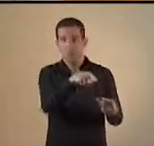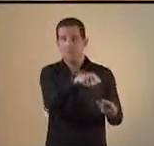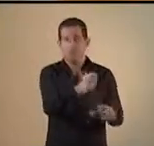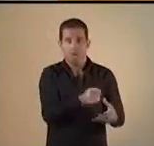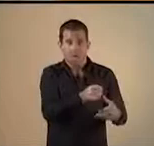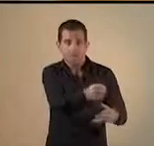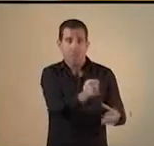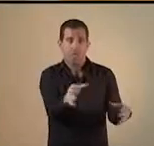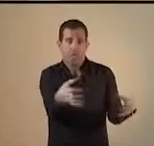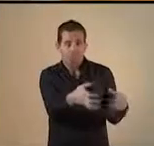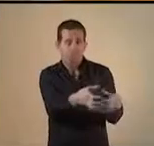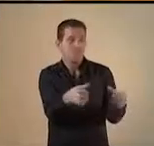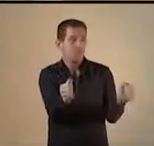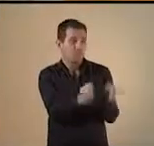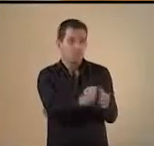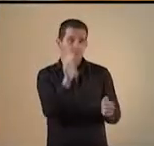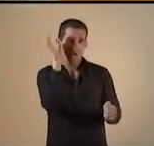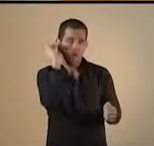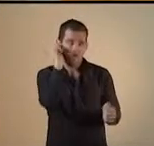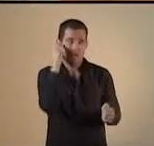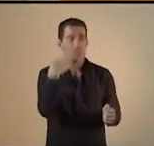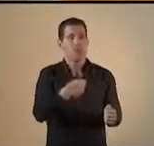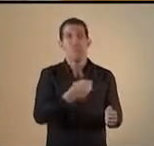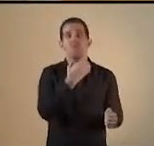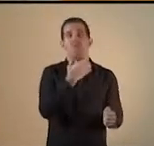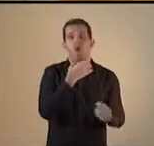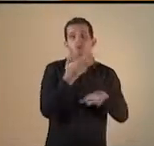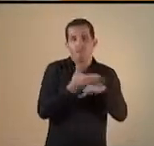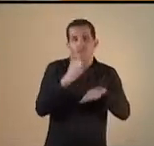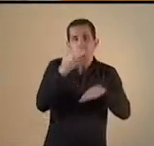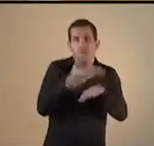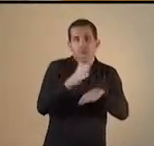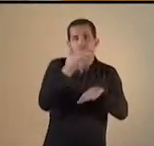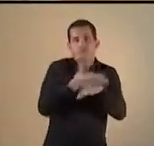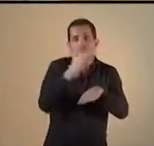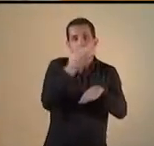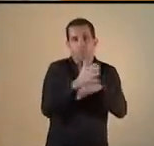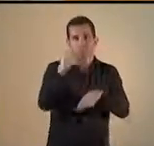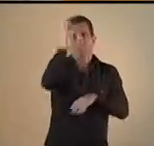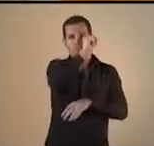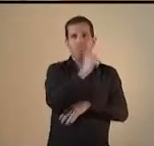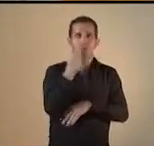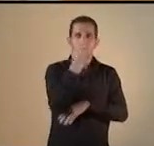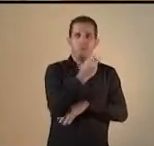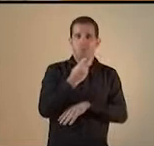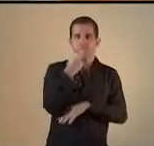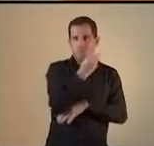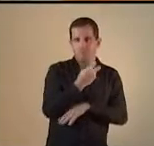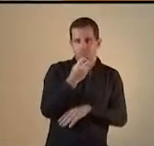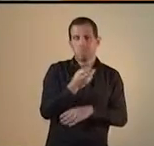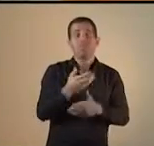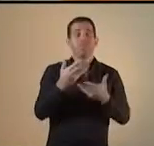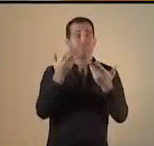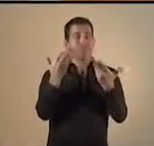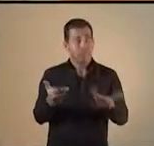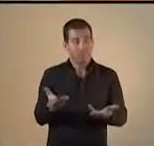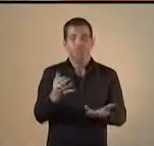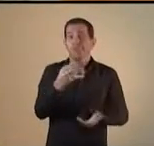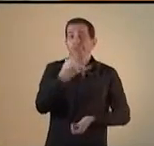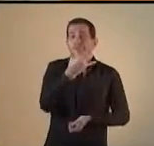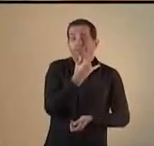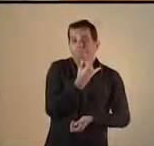com pessoas ouvintes, faça sessões de fonoaudiologia para aprender a falar.